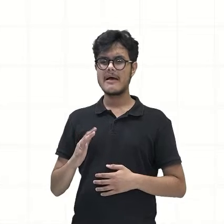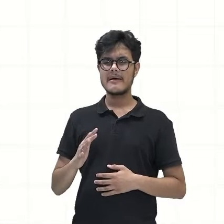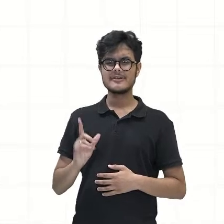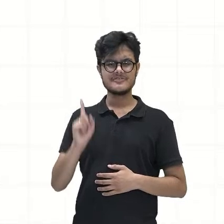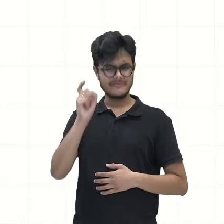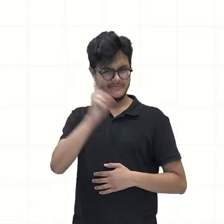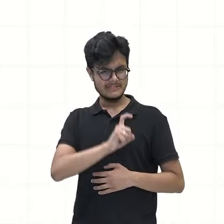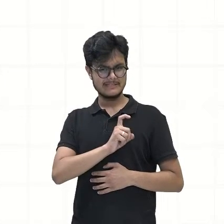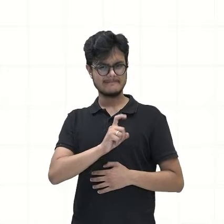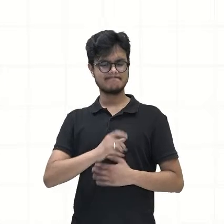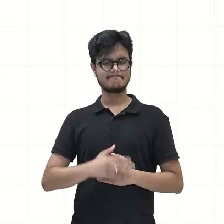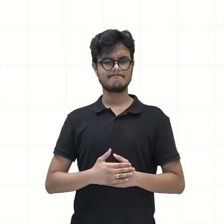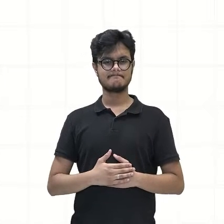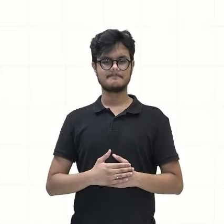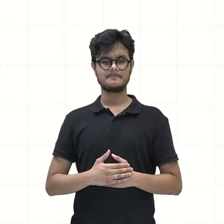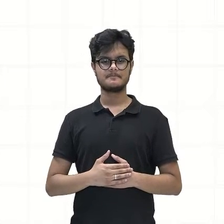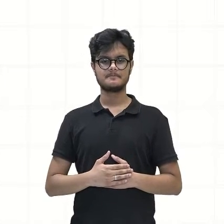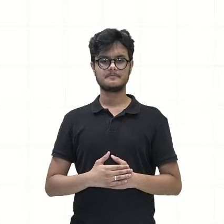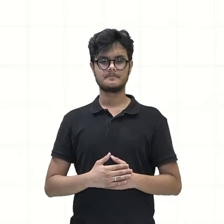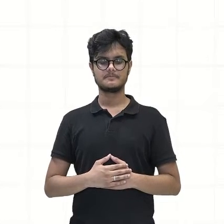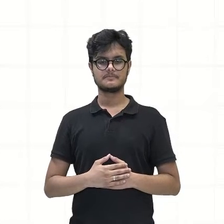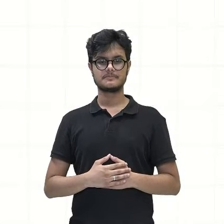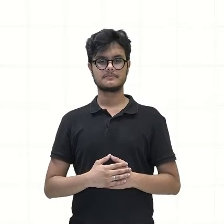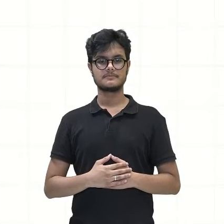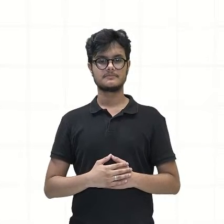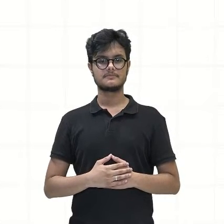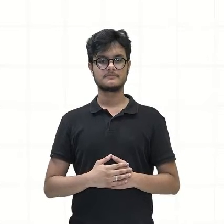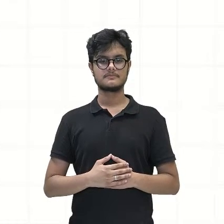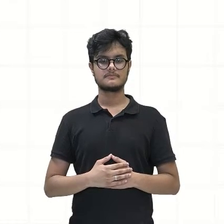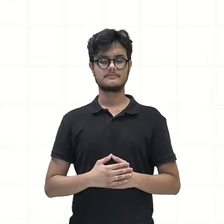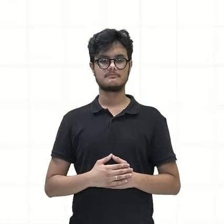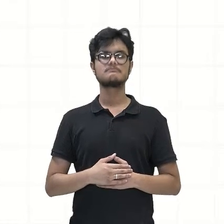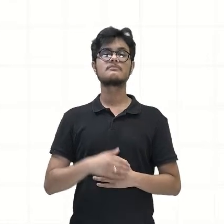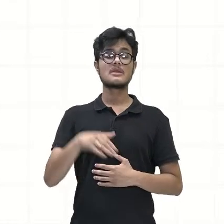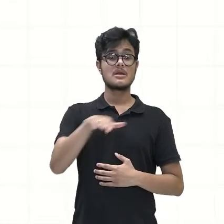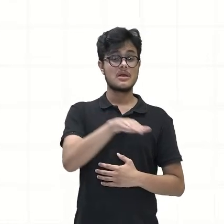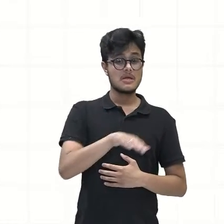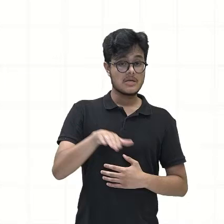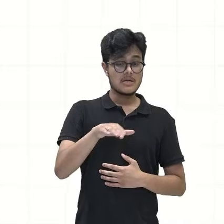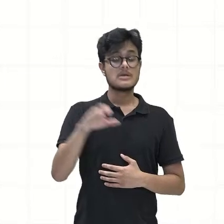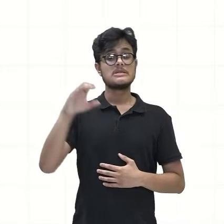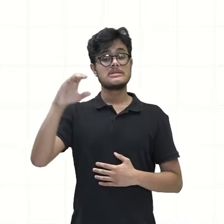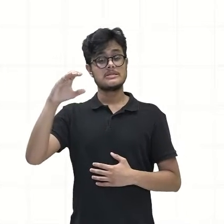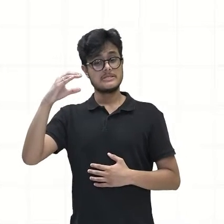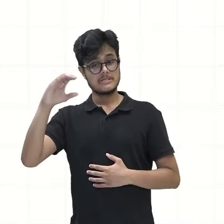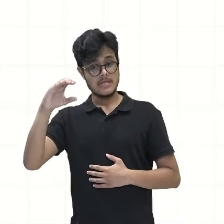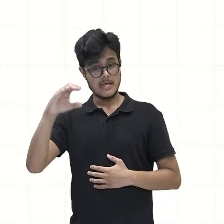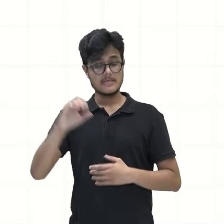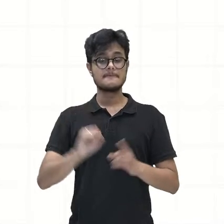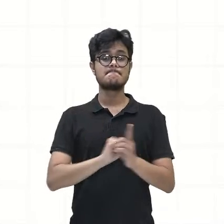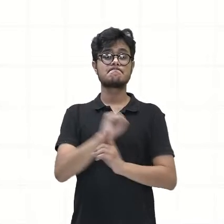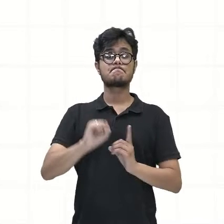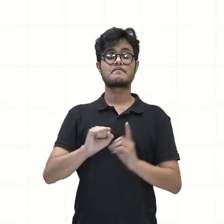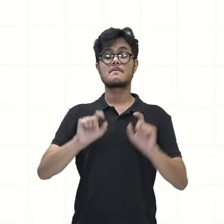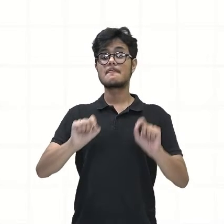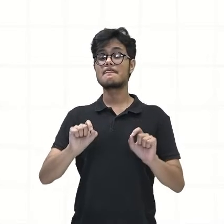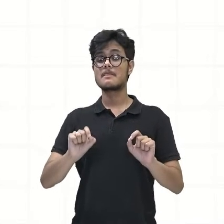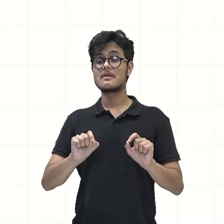né? Porque aqui, ó, ciências humanas. Tanto o Pedro quanto o Lucas